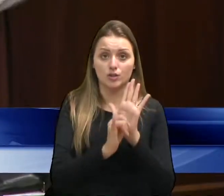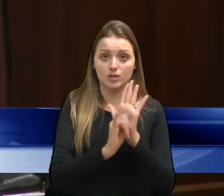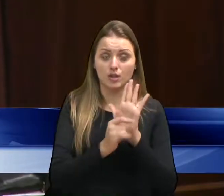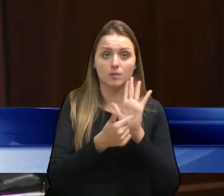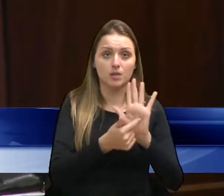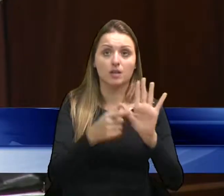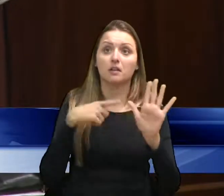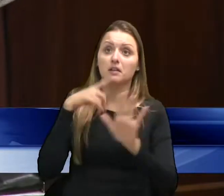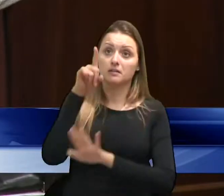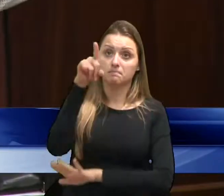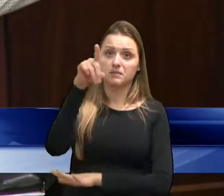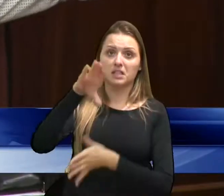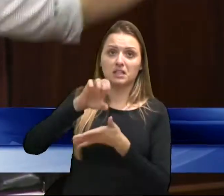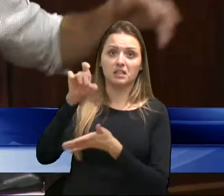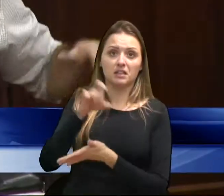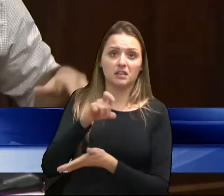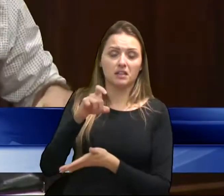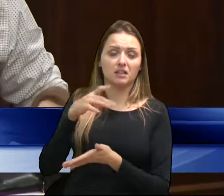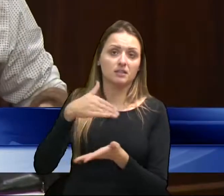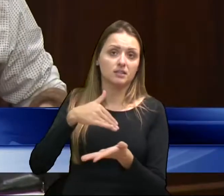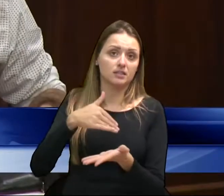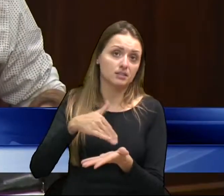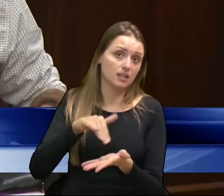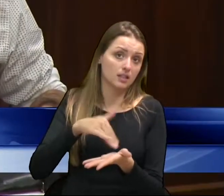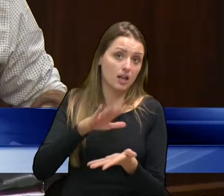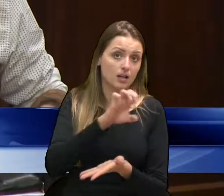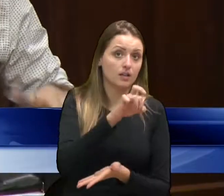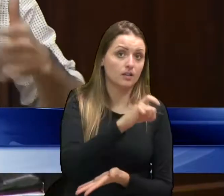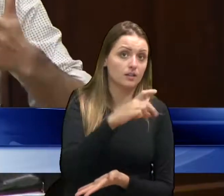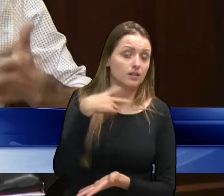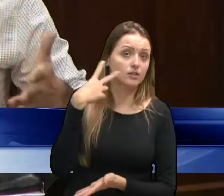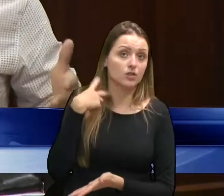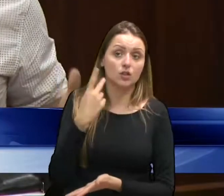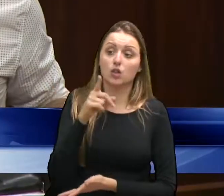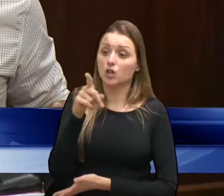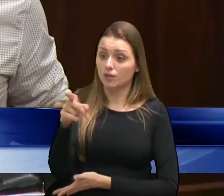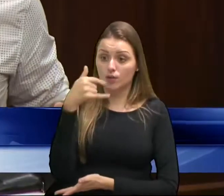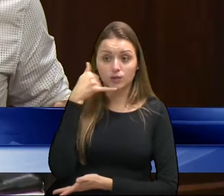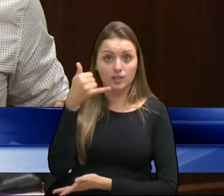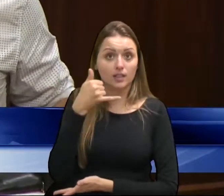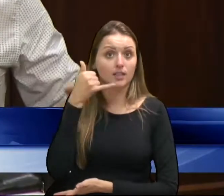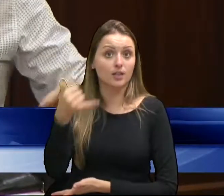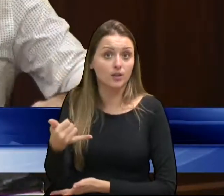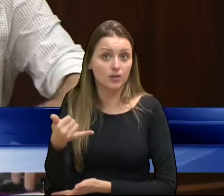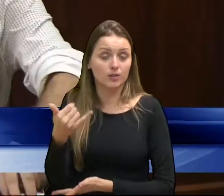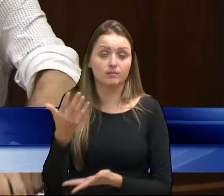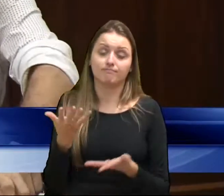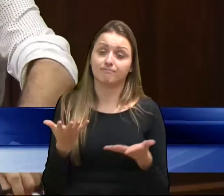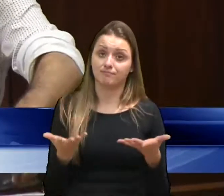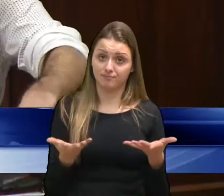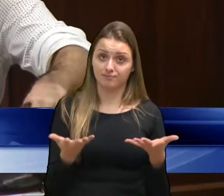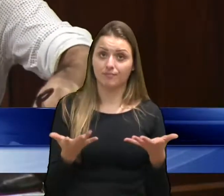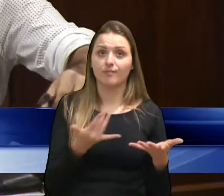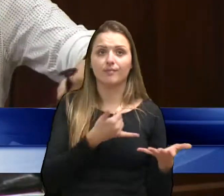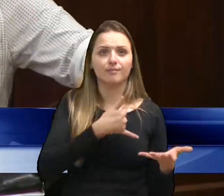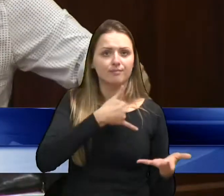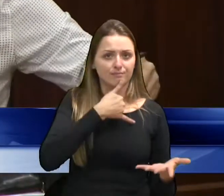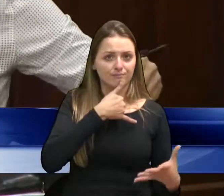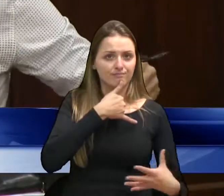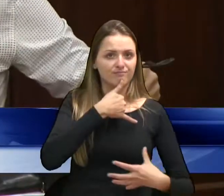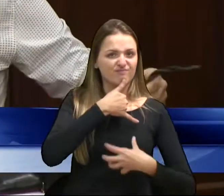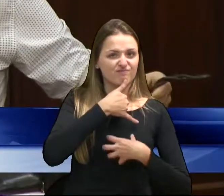Tem ex-secretário, tem ex-vereador. O senhor ligou. Então, lamentavelmente, a gente não